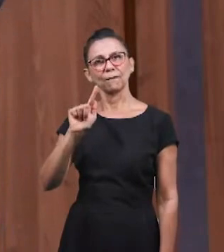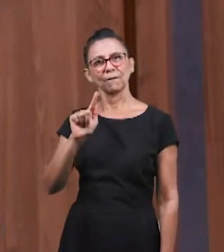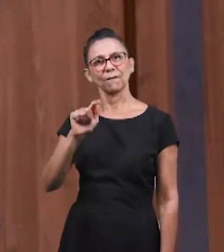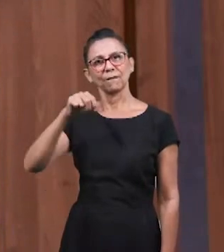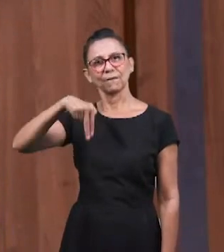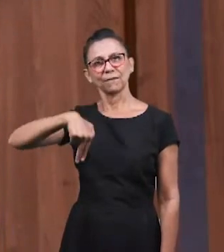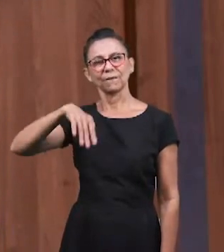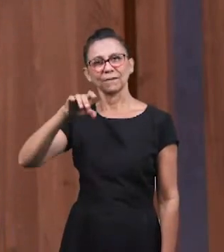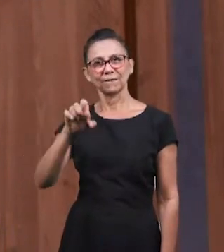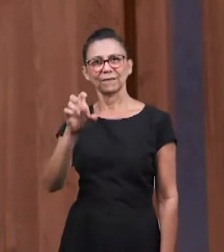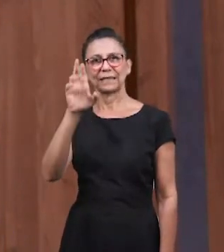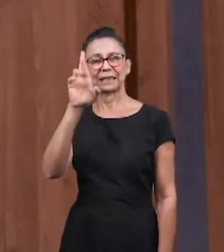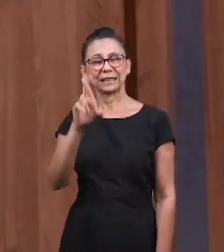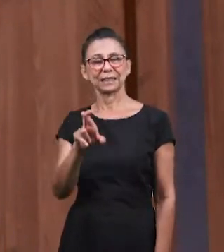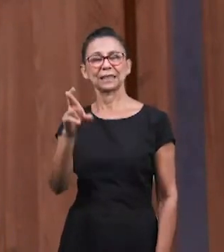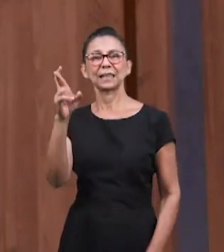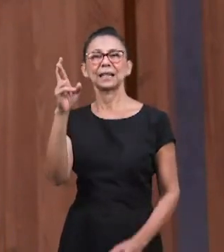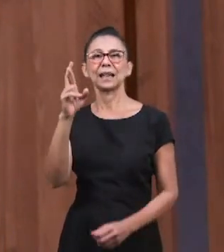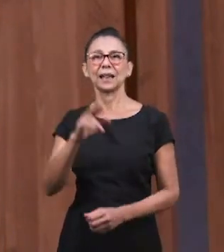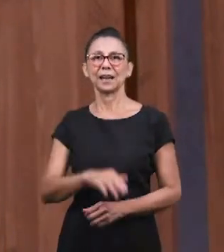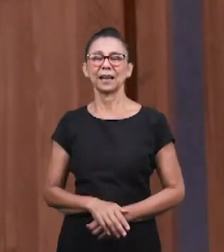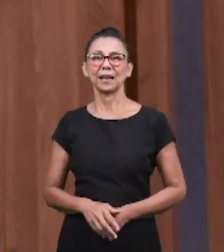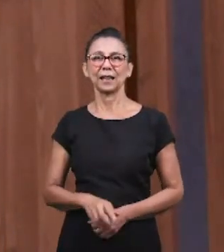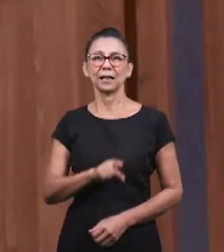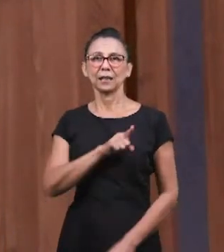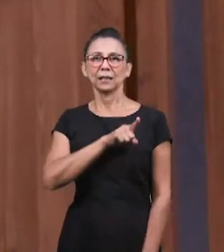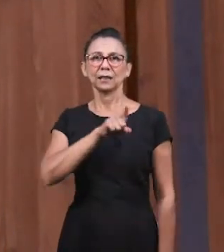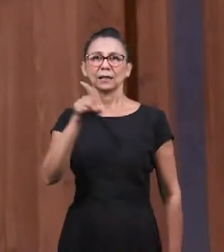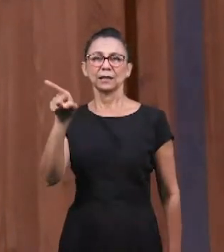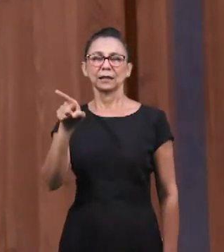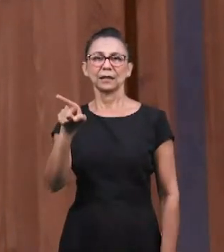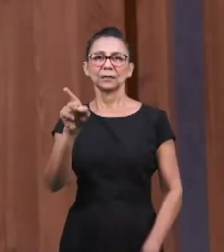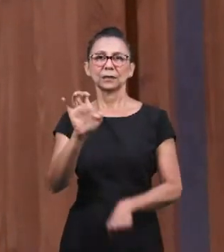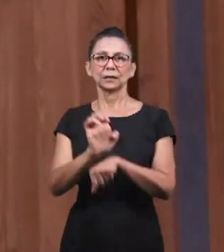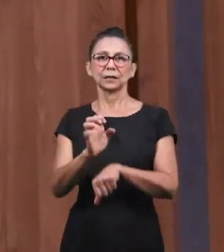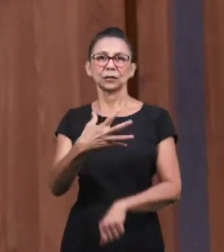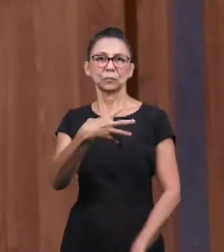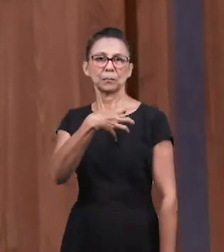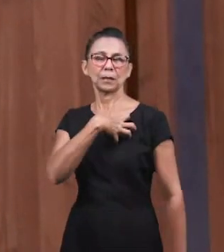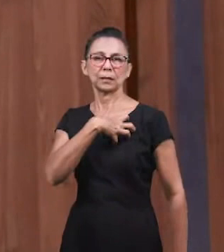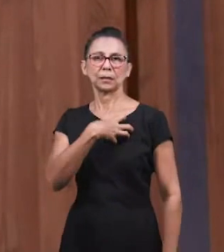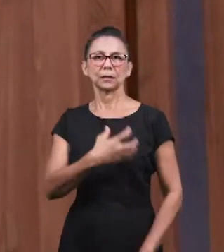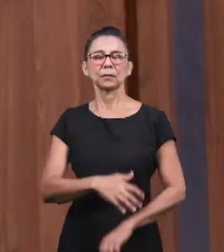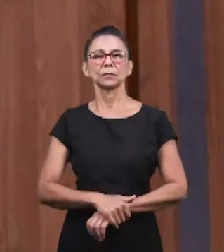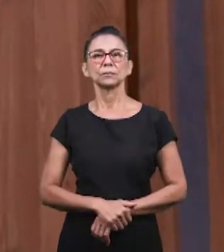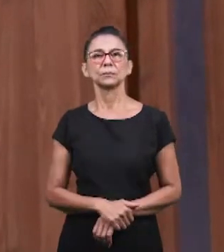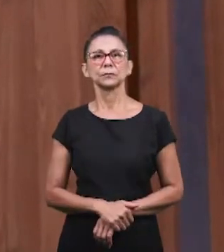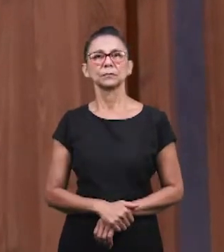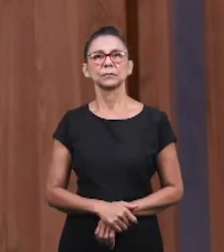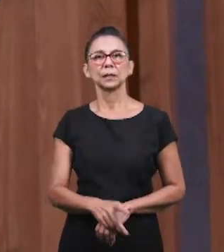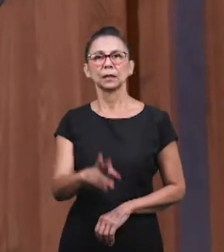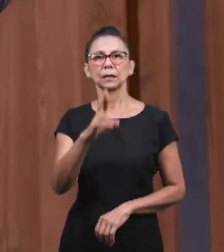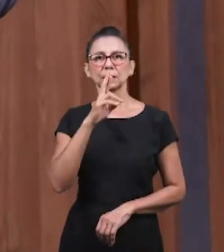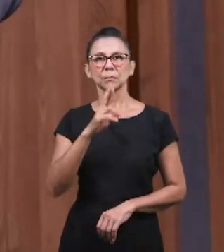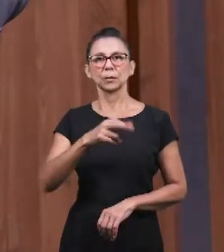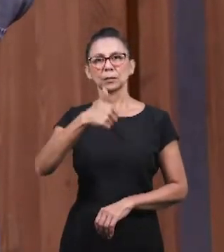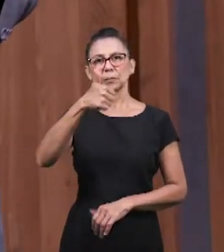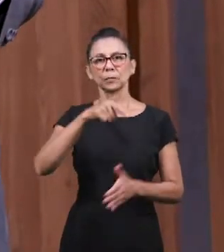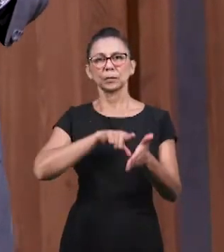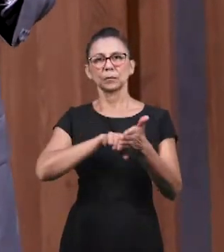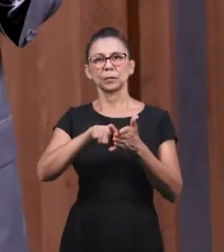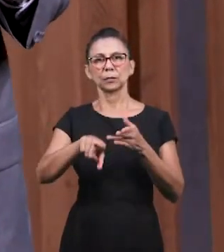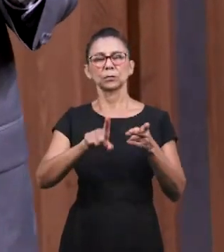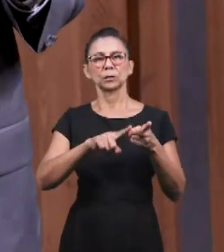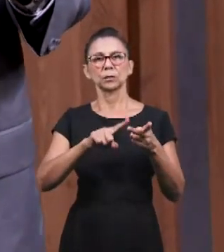5, lá de Vitória da Conquista, na Bahia. Ele vai dar uma primeira resposta à primeira pergunta. Depois teremos a